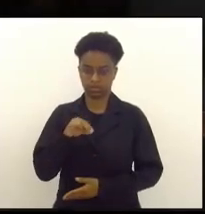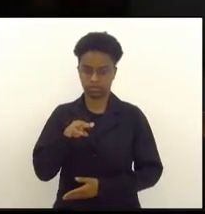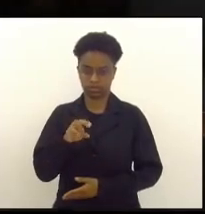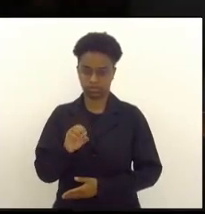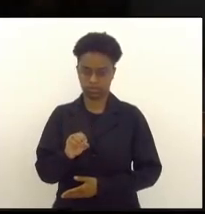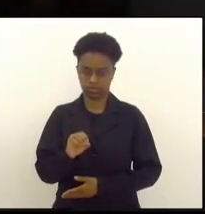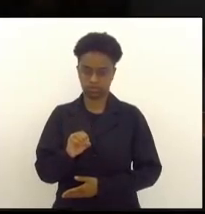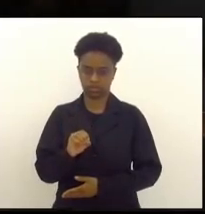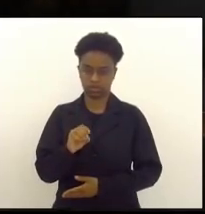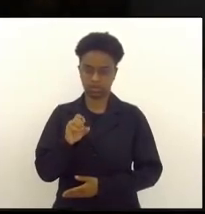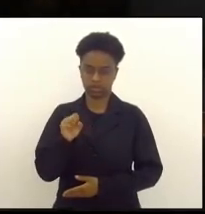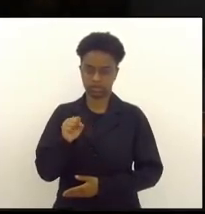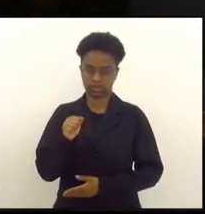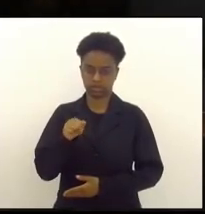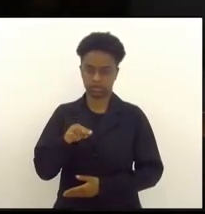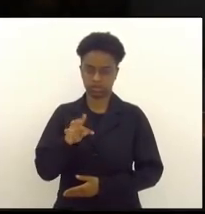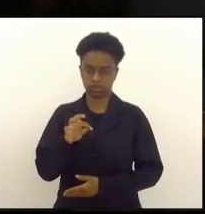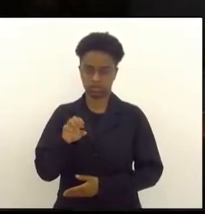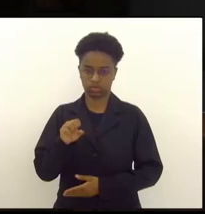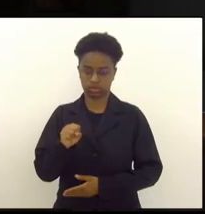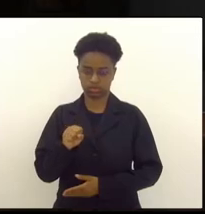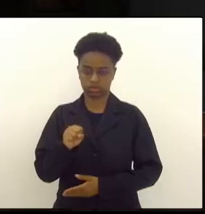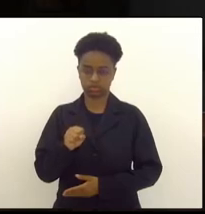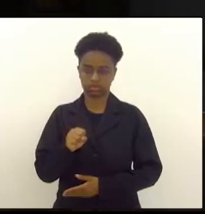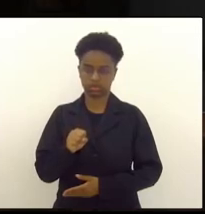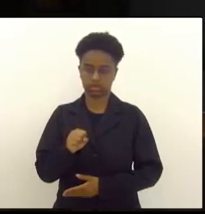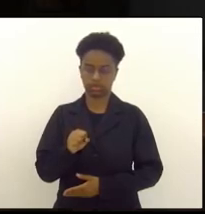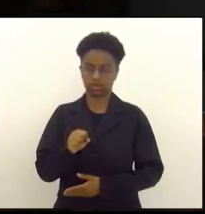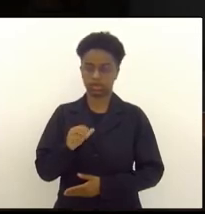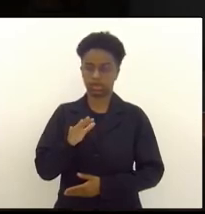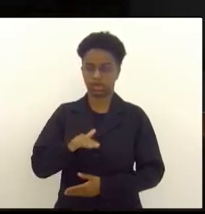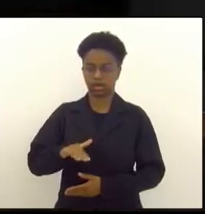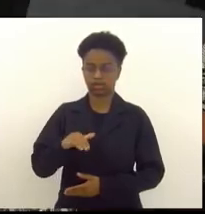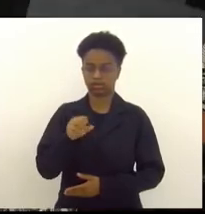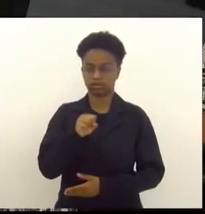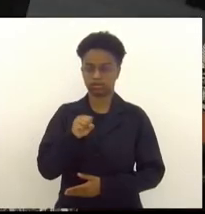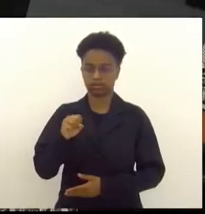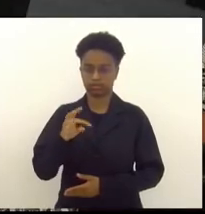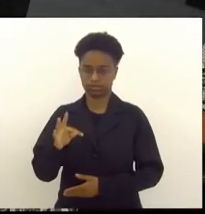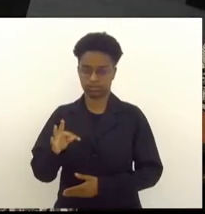Orlandino dos Santos, comendador do SST.